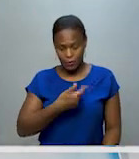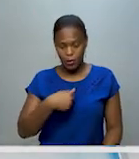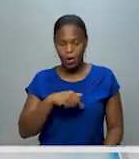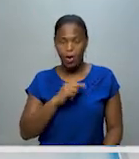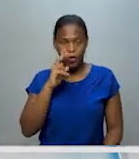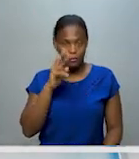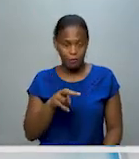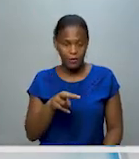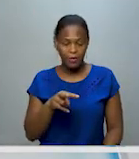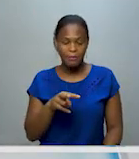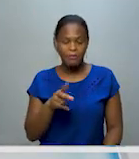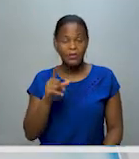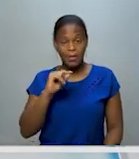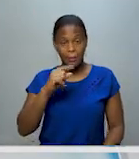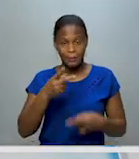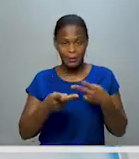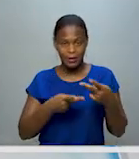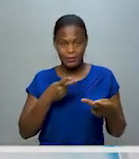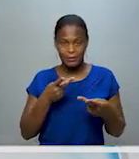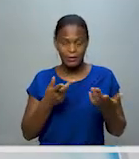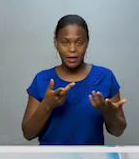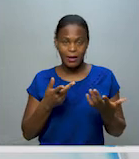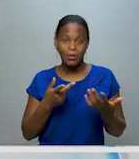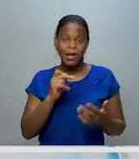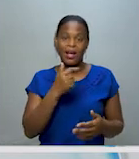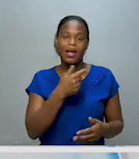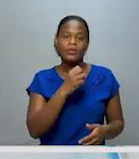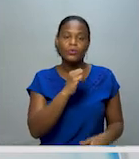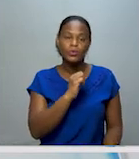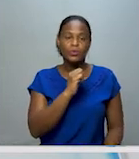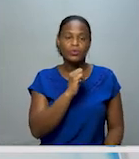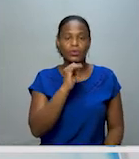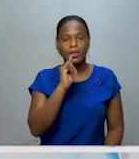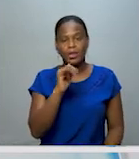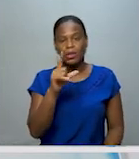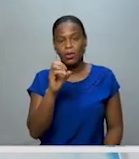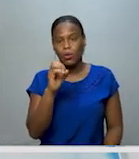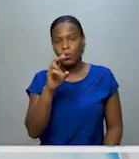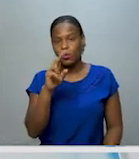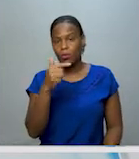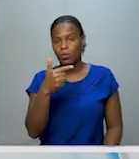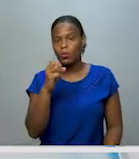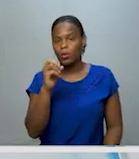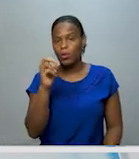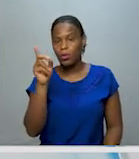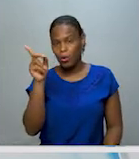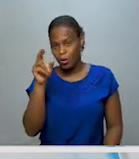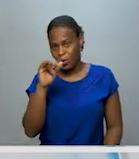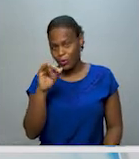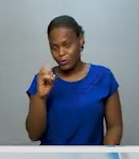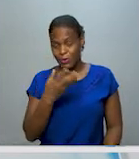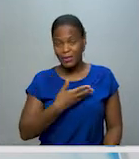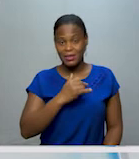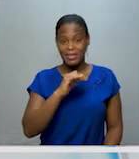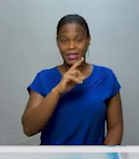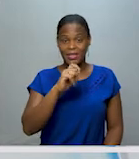nós acabamos de ver e analisar os atos ilocutórios diretivos e já vimos a